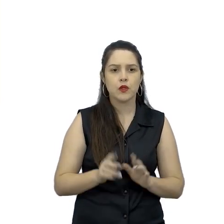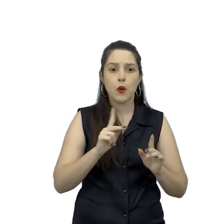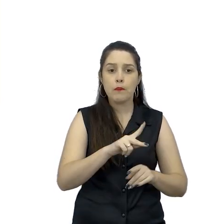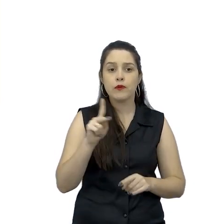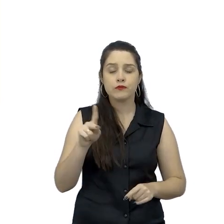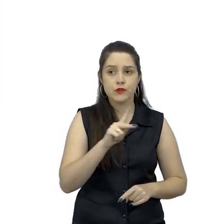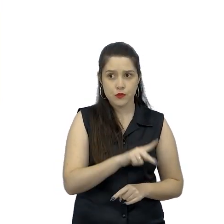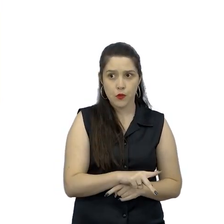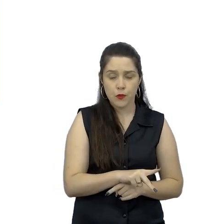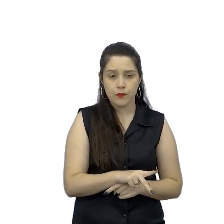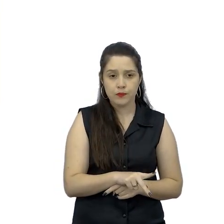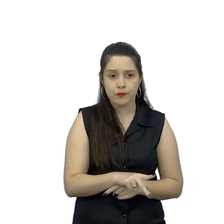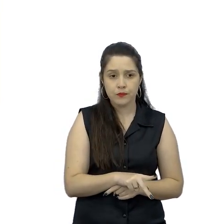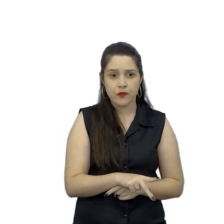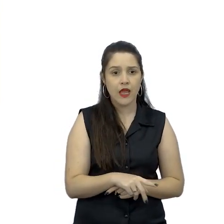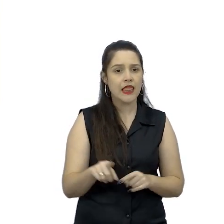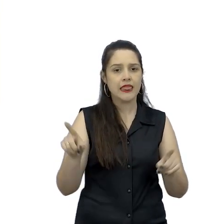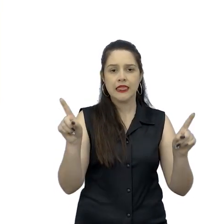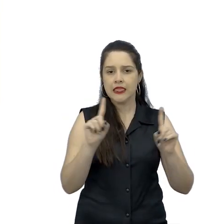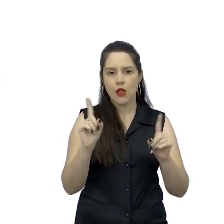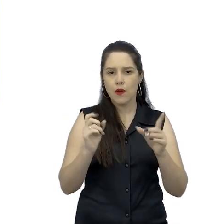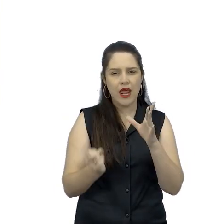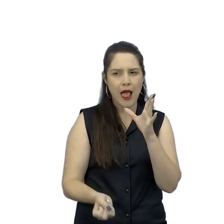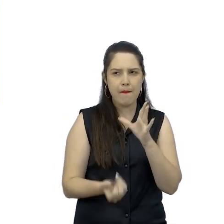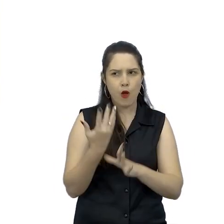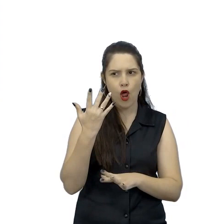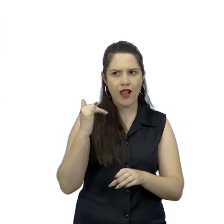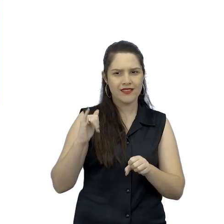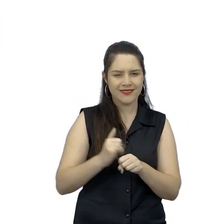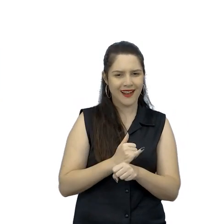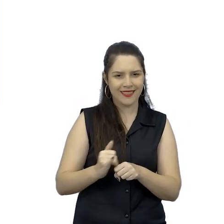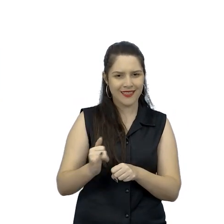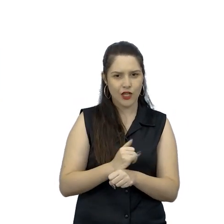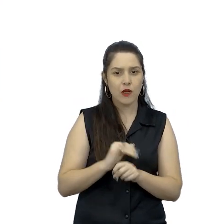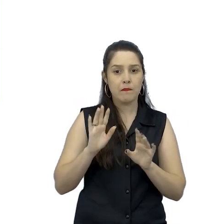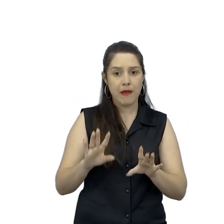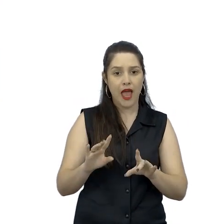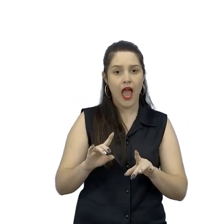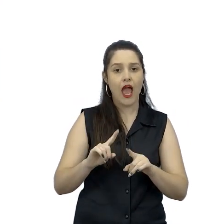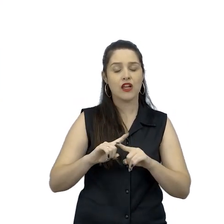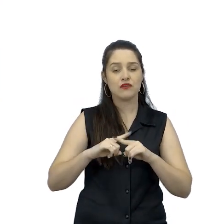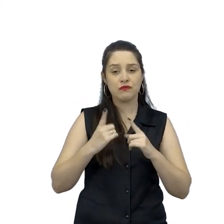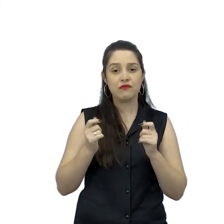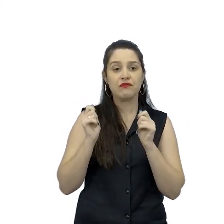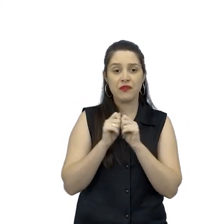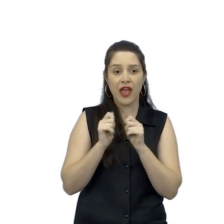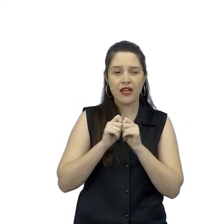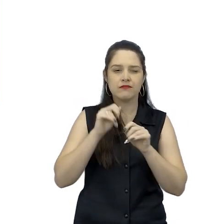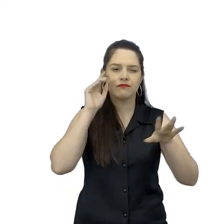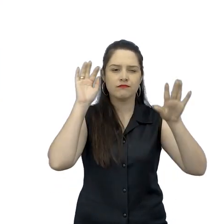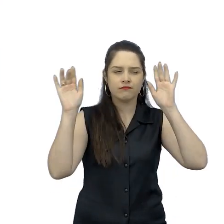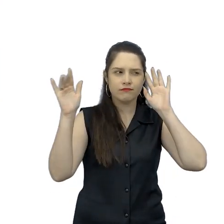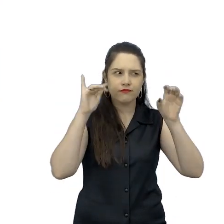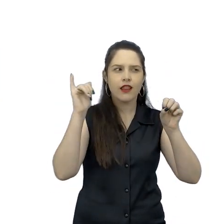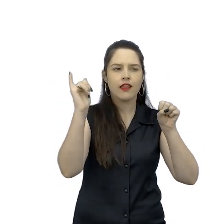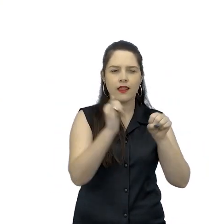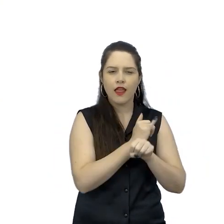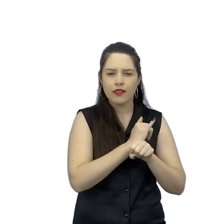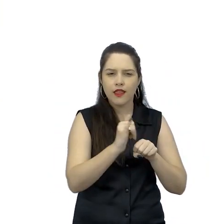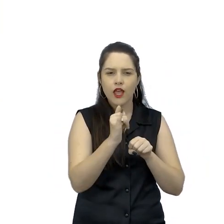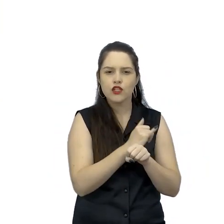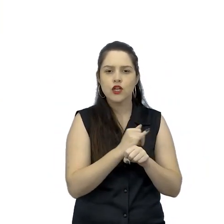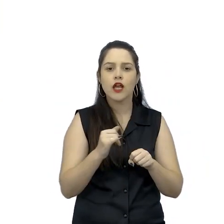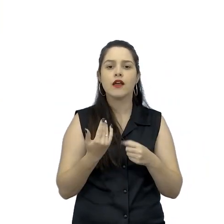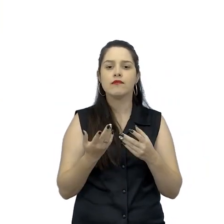Professor, ele não elabora estratégias, apesar de ter as suas, mas faz a mediação dessas estratégias por